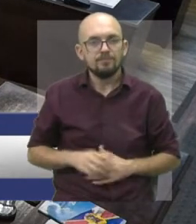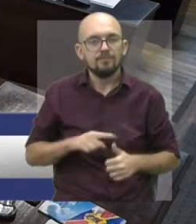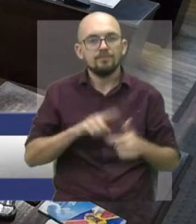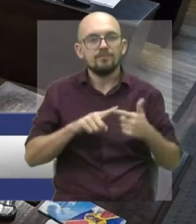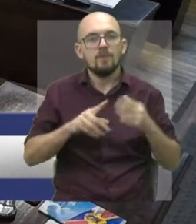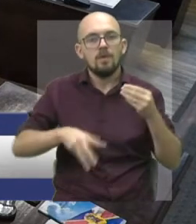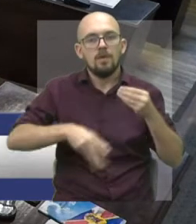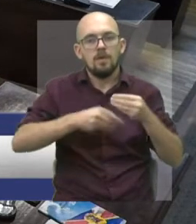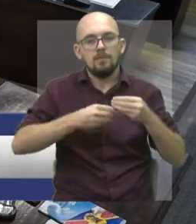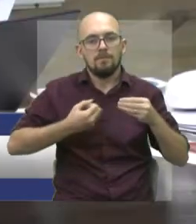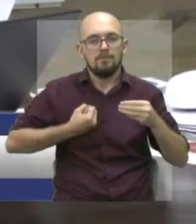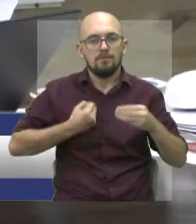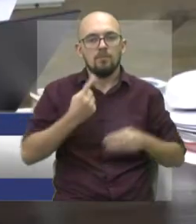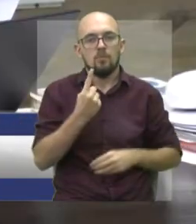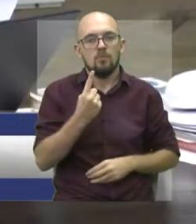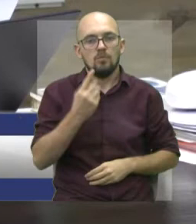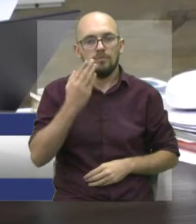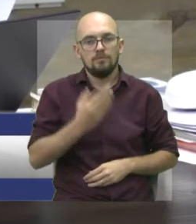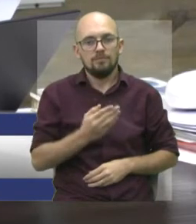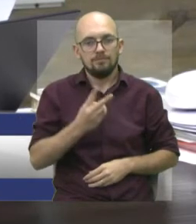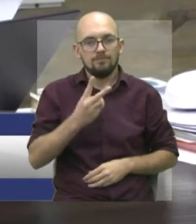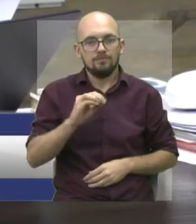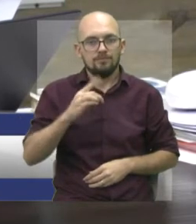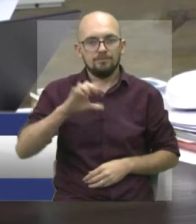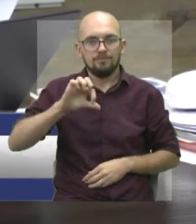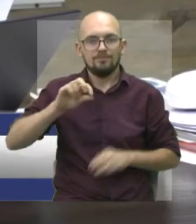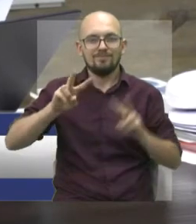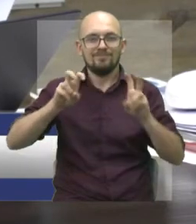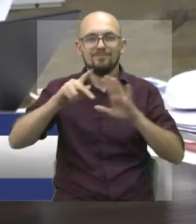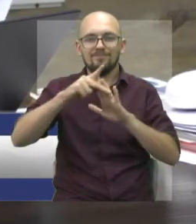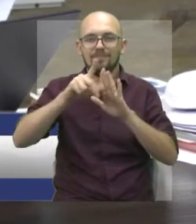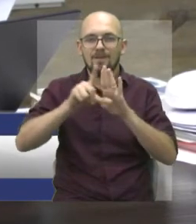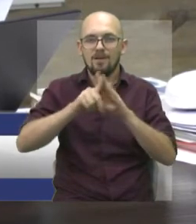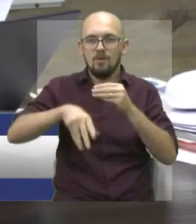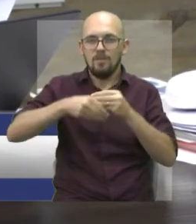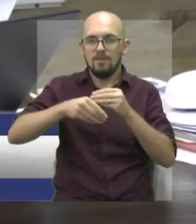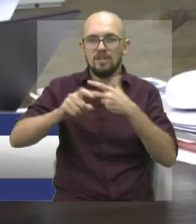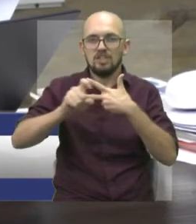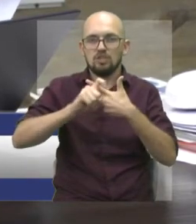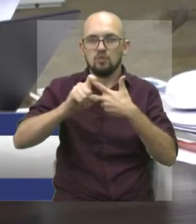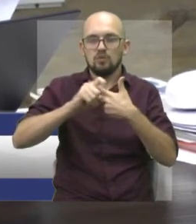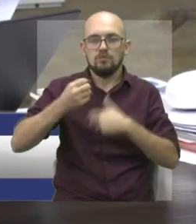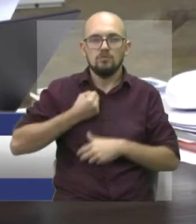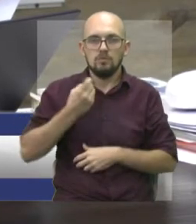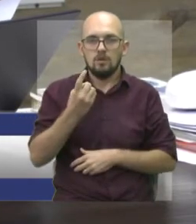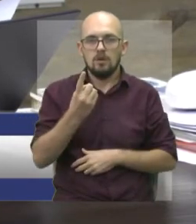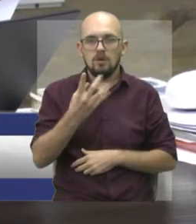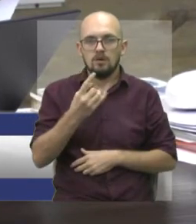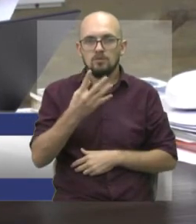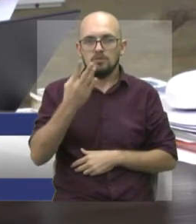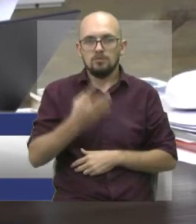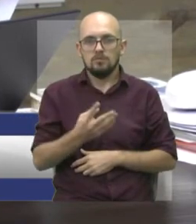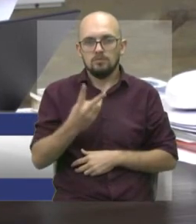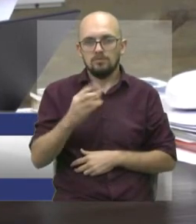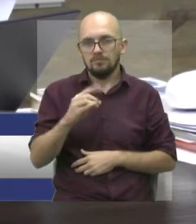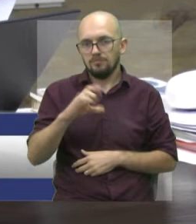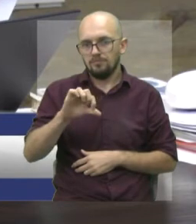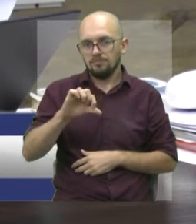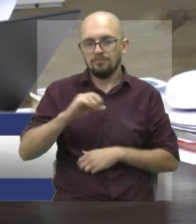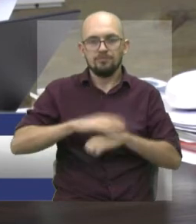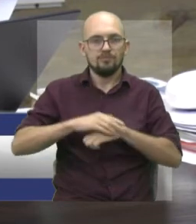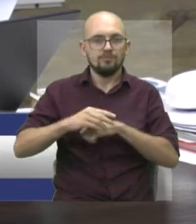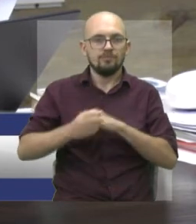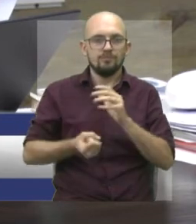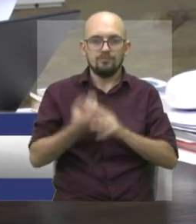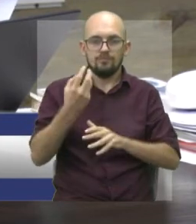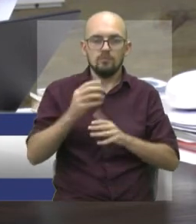Emenda número 1/2019 ao projeto de lei complementar do Executivo número 14/2019. Autoria: Comissão